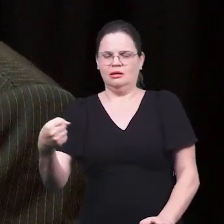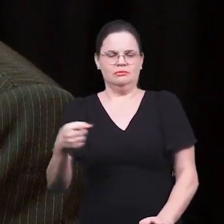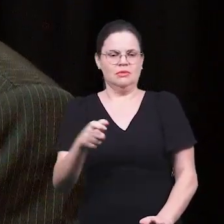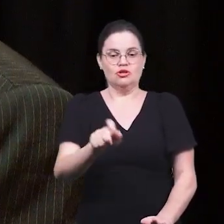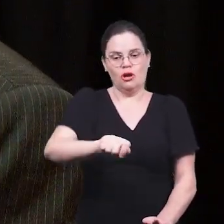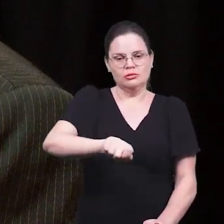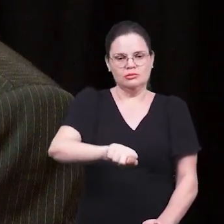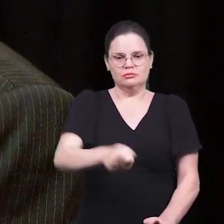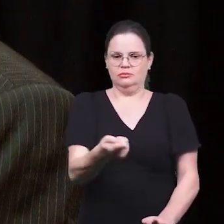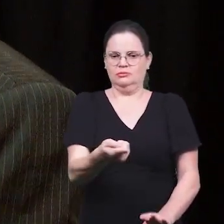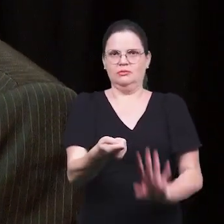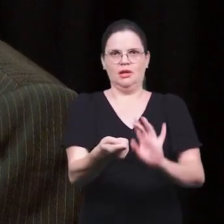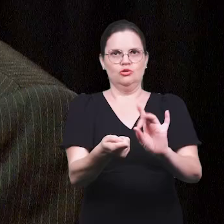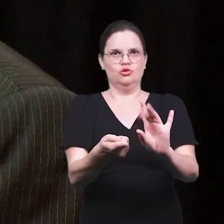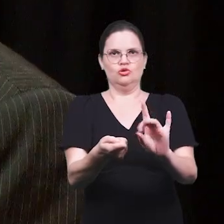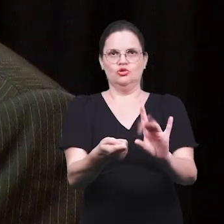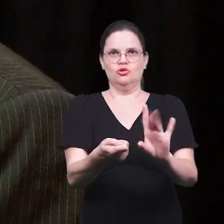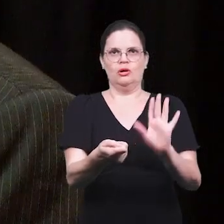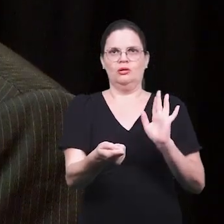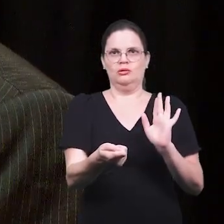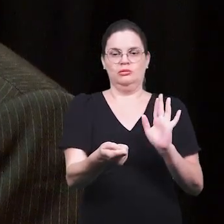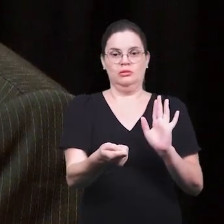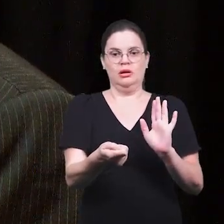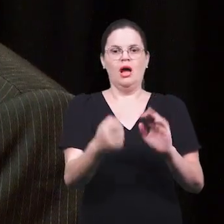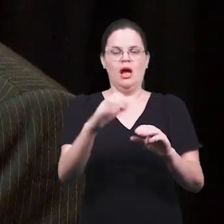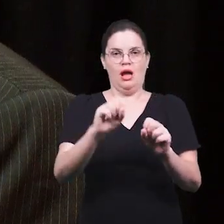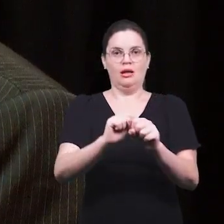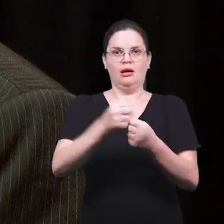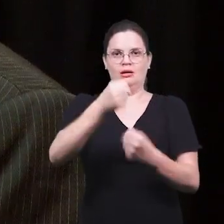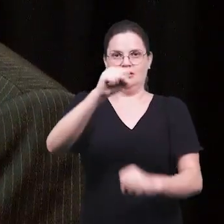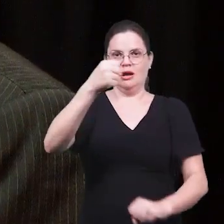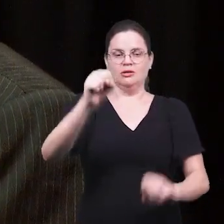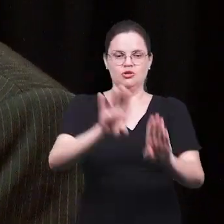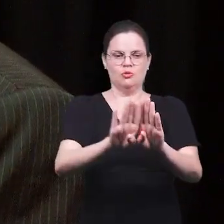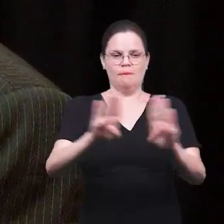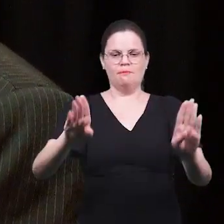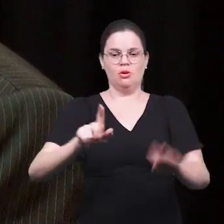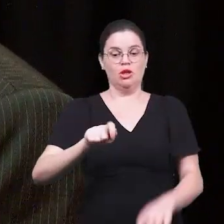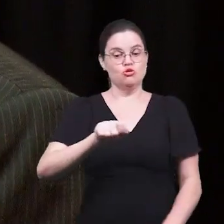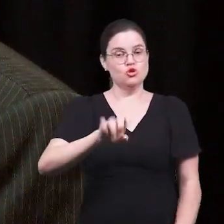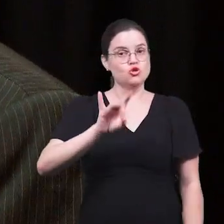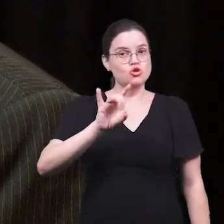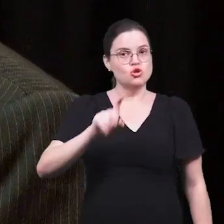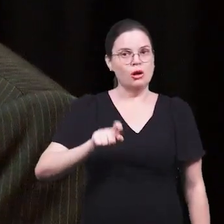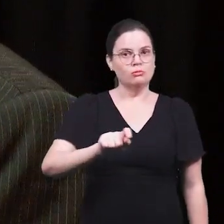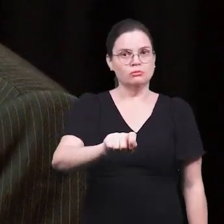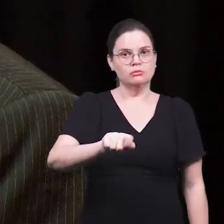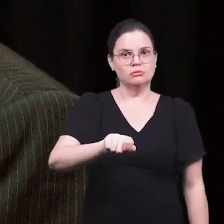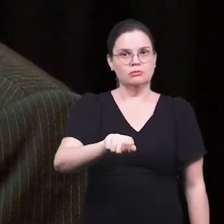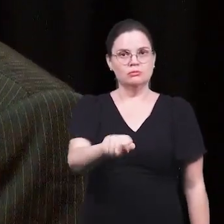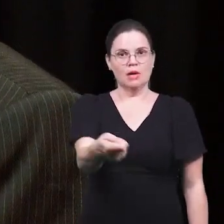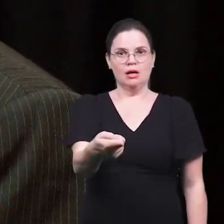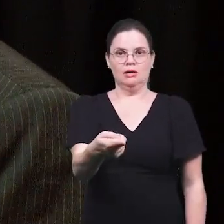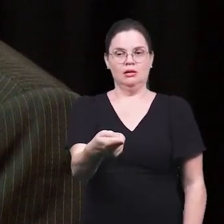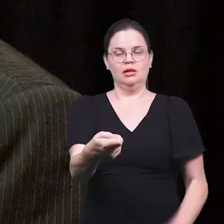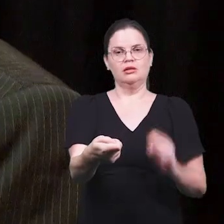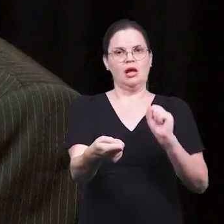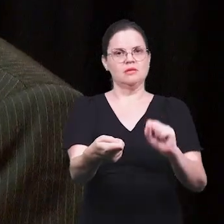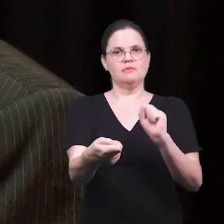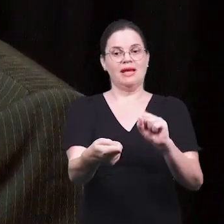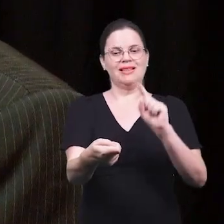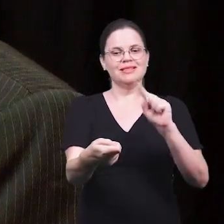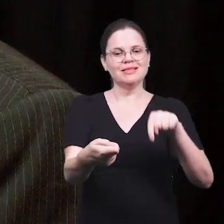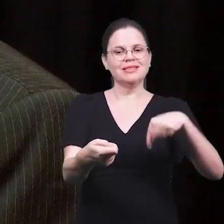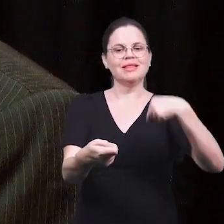chave na porta, destravava a porta, mas a porta não se abria assim, naquele primeiro momento. Era uma porta